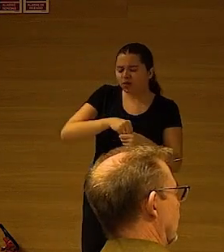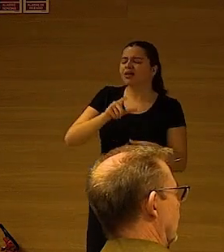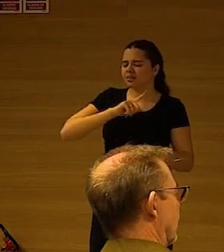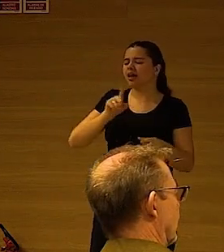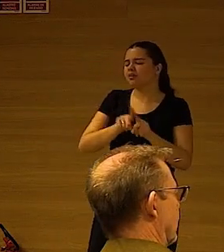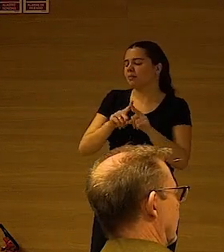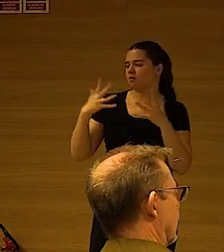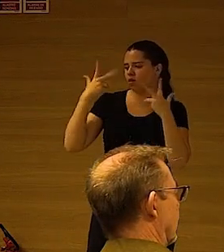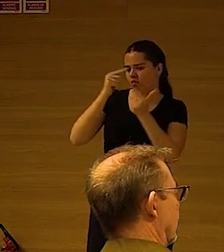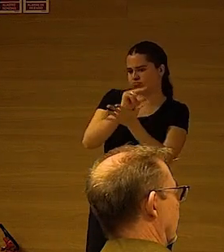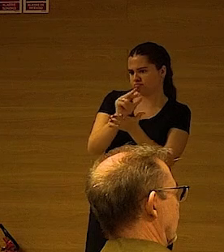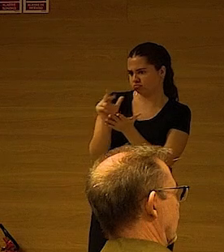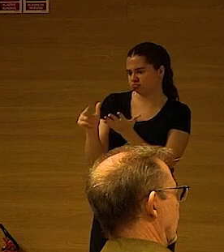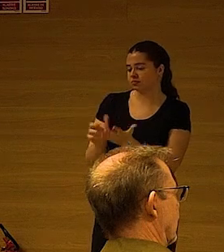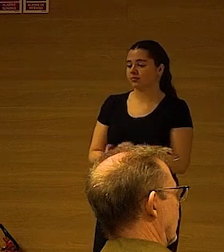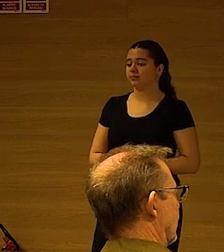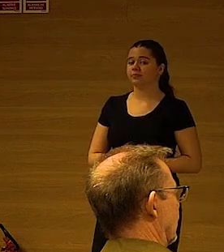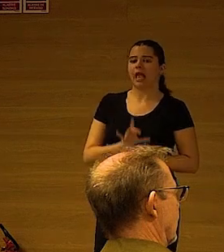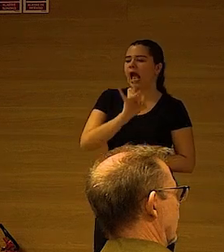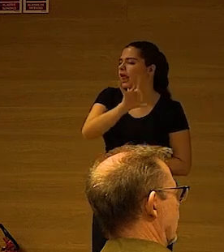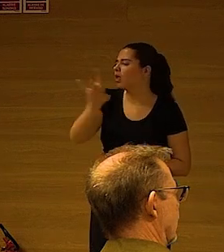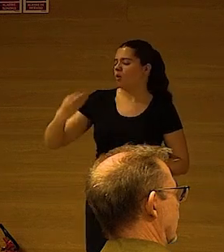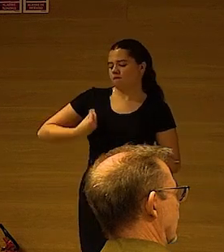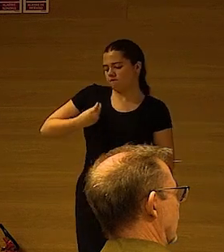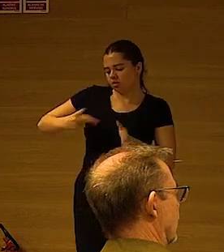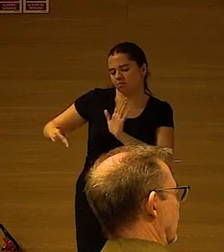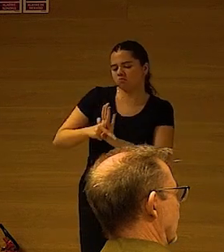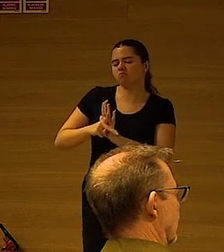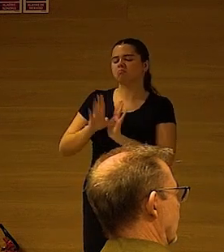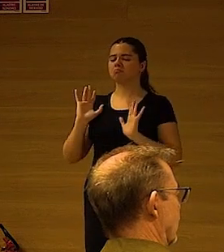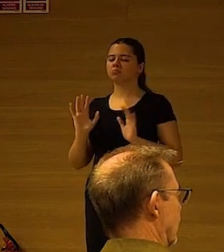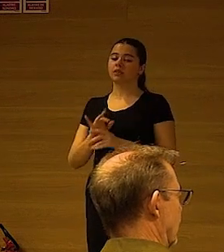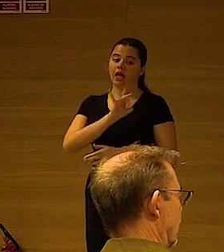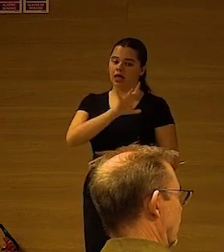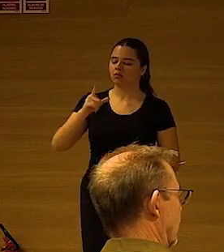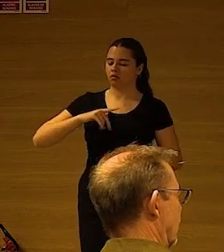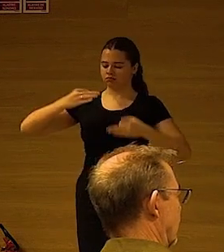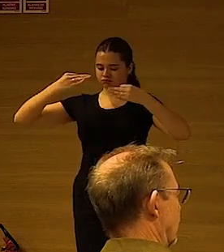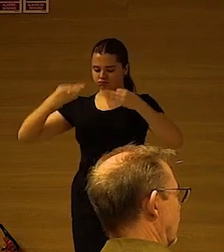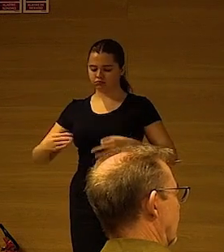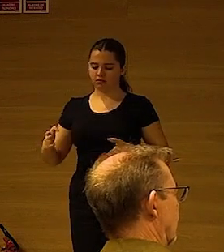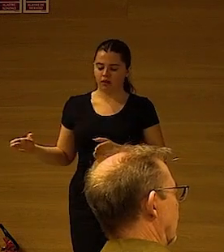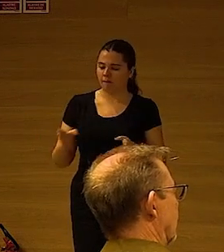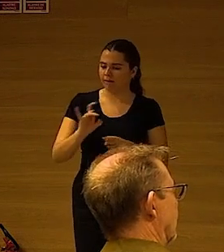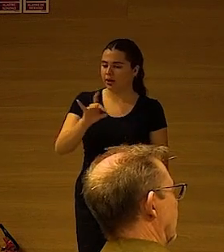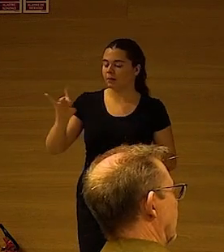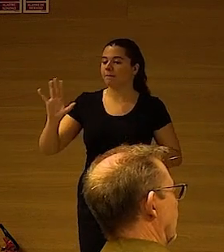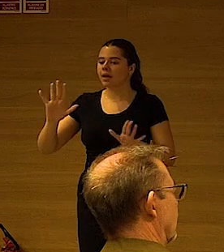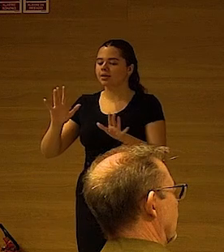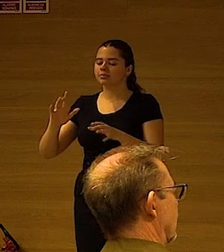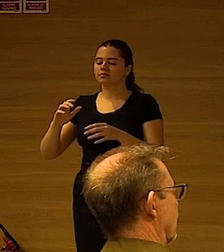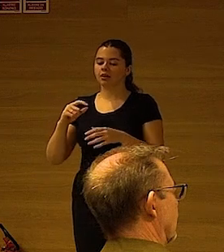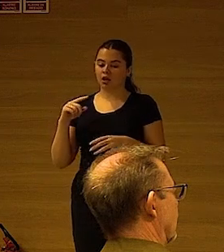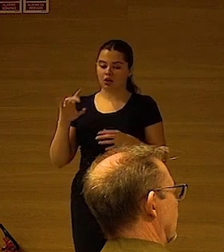artes. Você tem cada um fazendo os seus caminhos e todos são legítimos, mas vai criando um